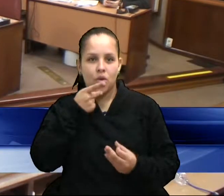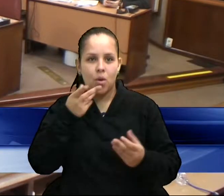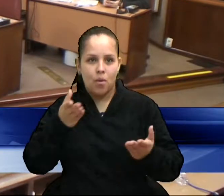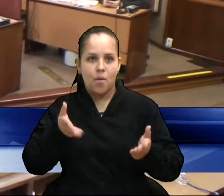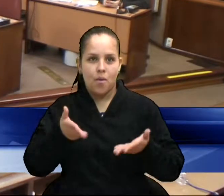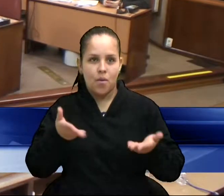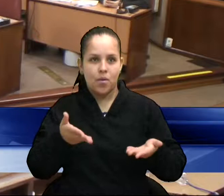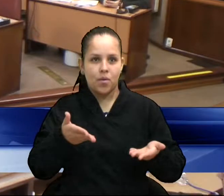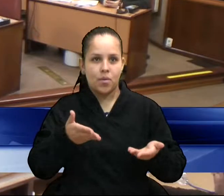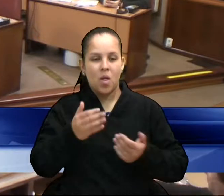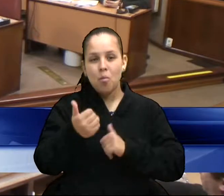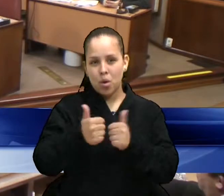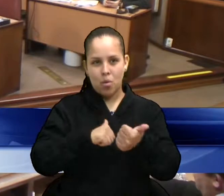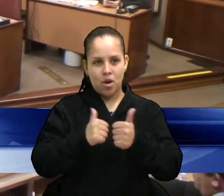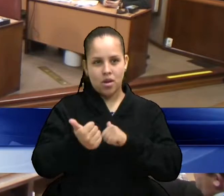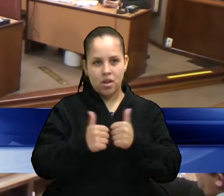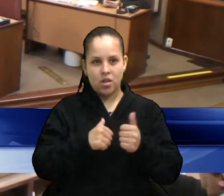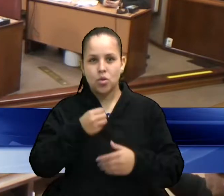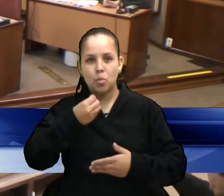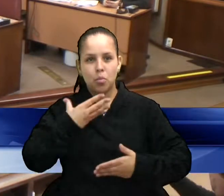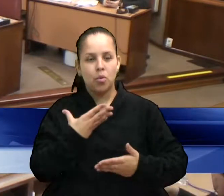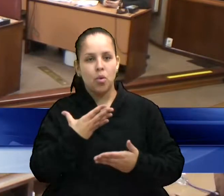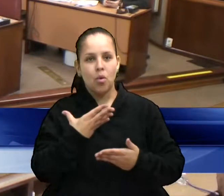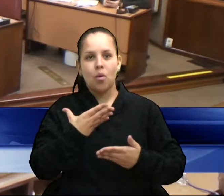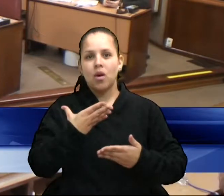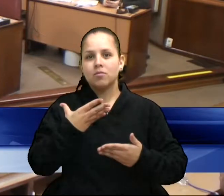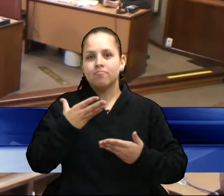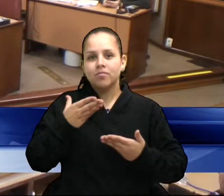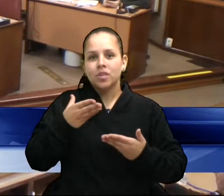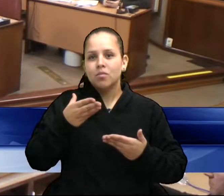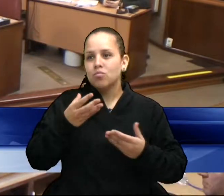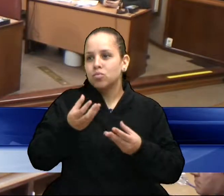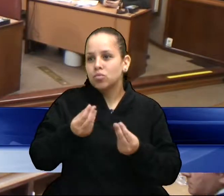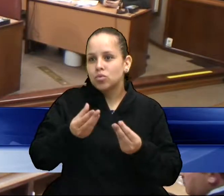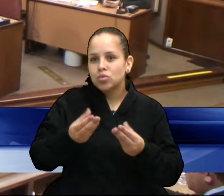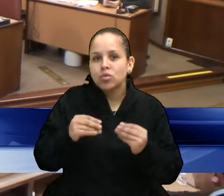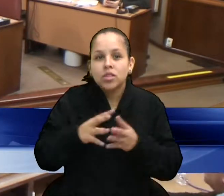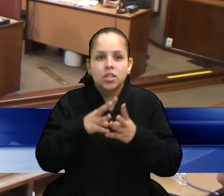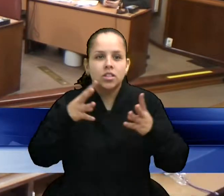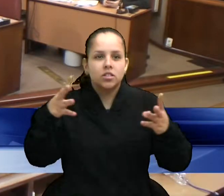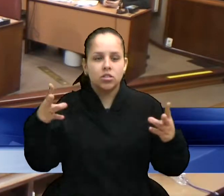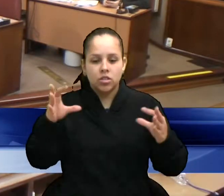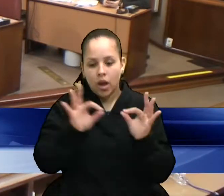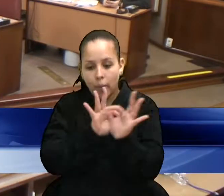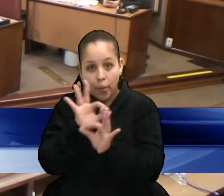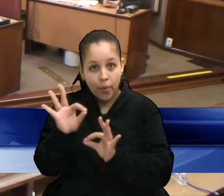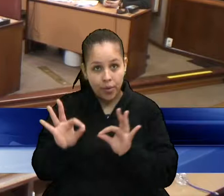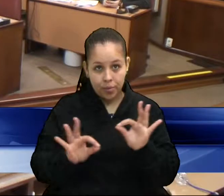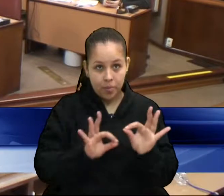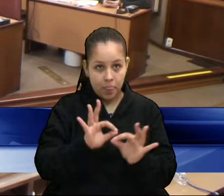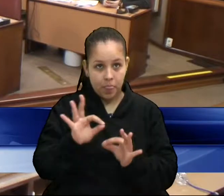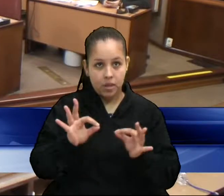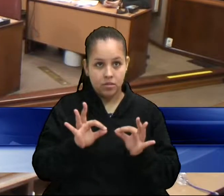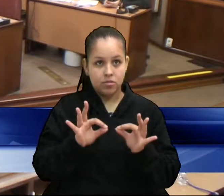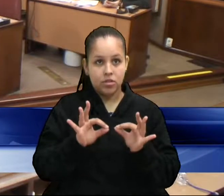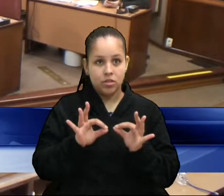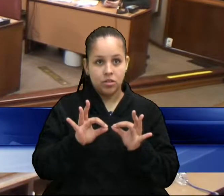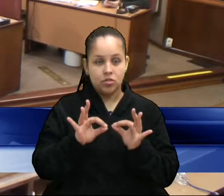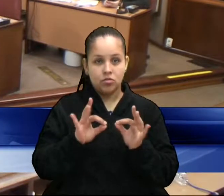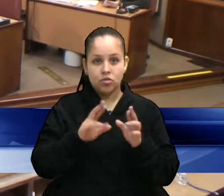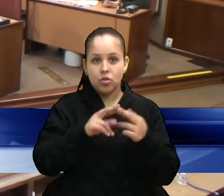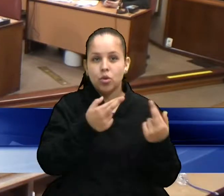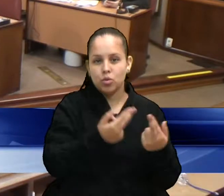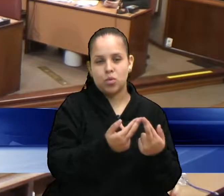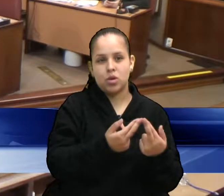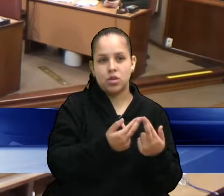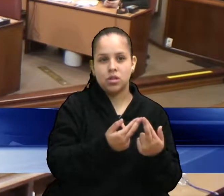dado uma qualidade extraordinária, uma dedicação muito grande na organização de eventos desta comissão, que